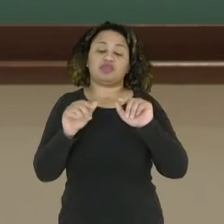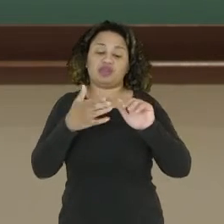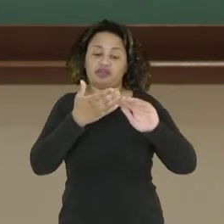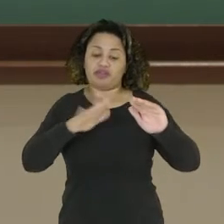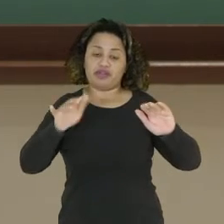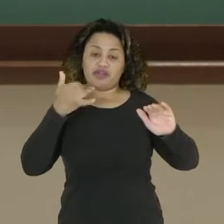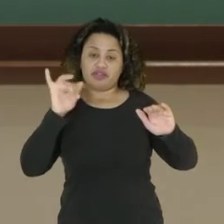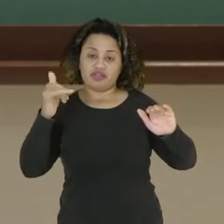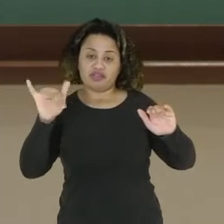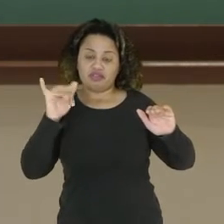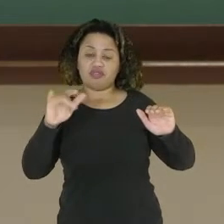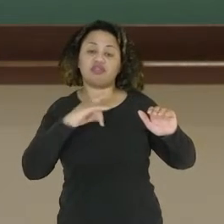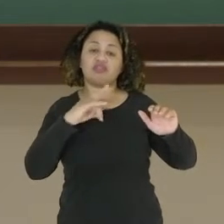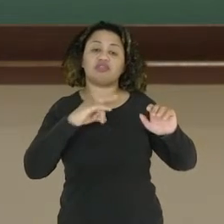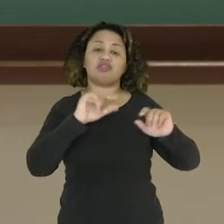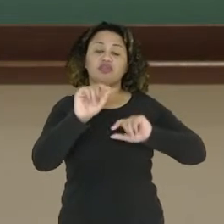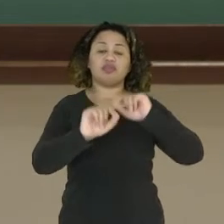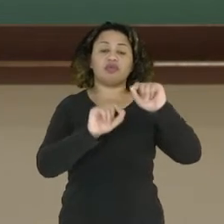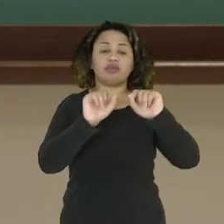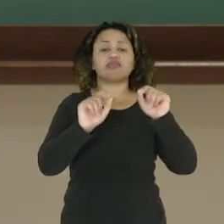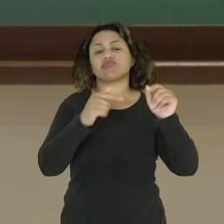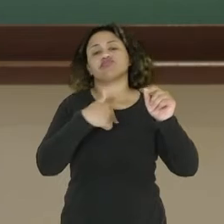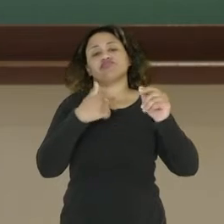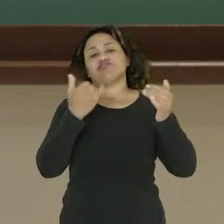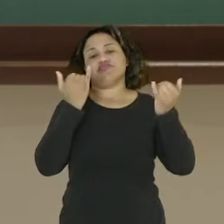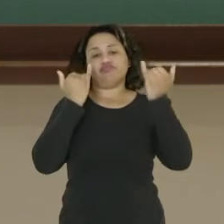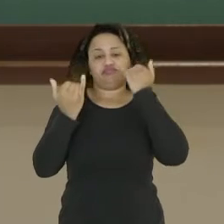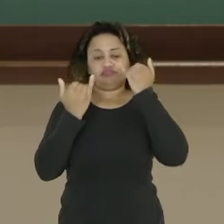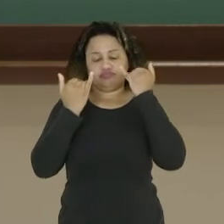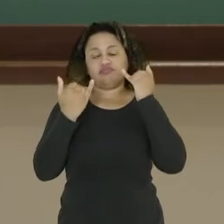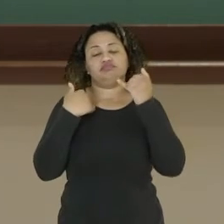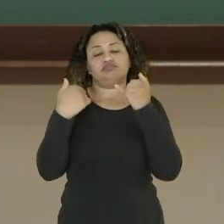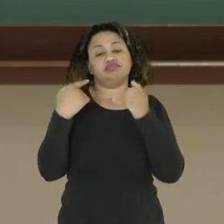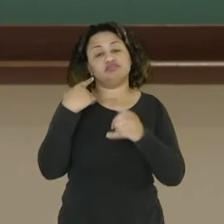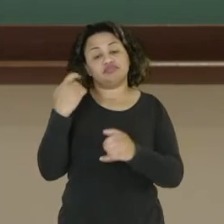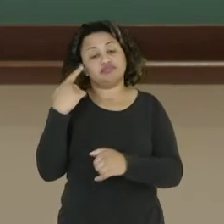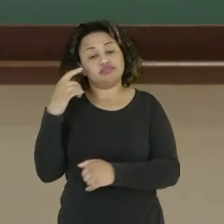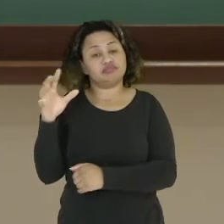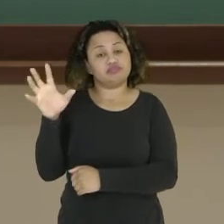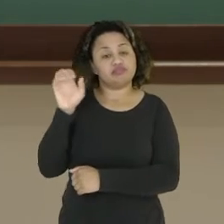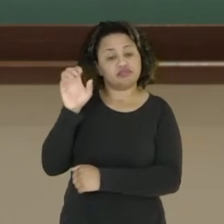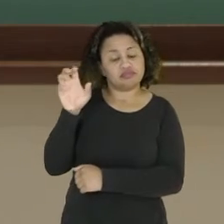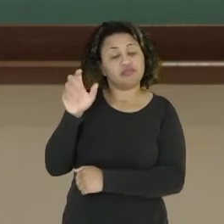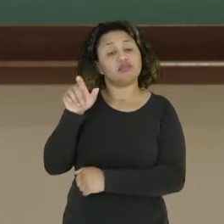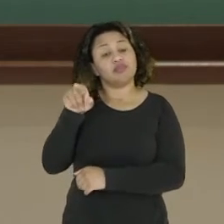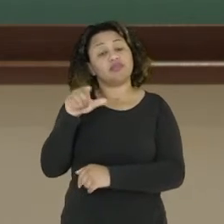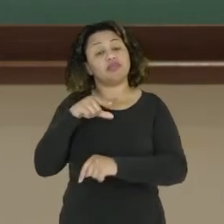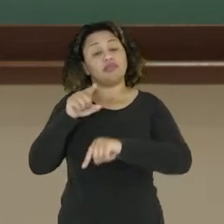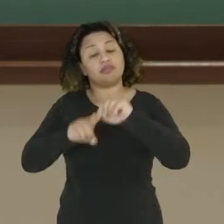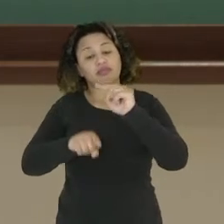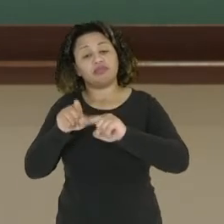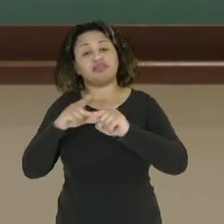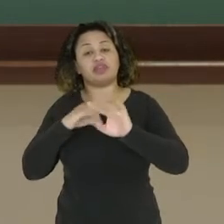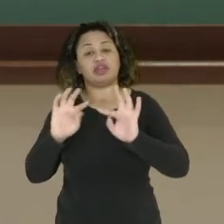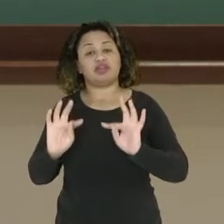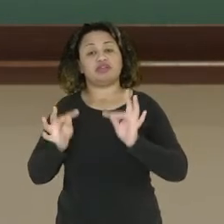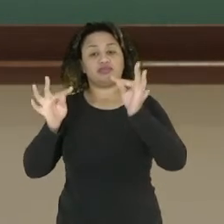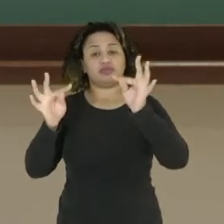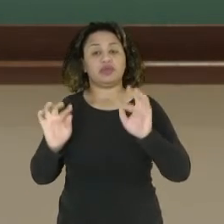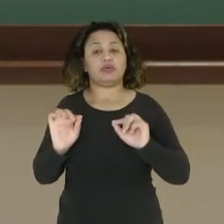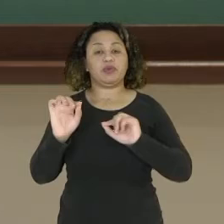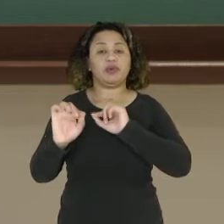ela traz com ela a informação do som e aí esse equipamento ele tem toda uma tecnologia